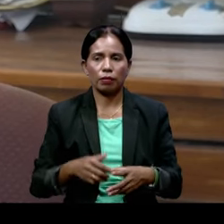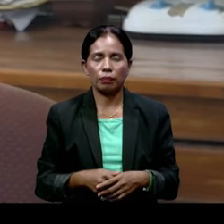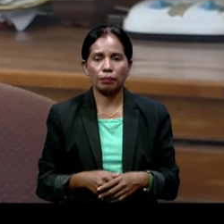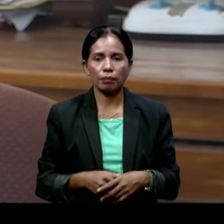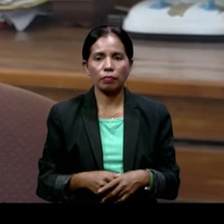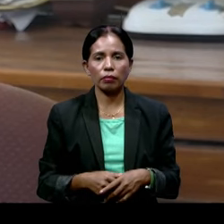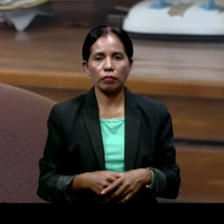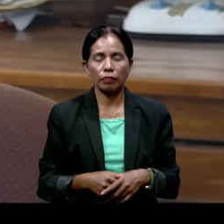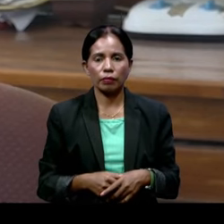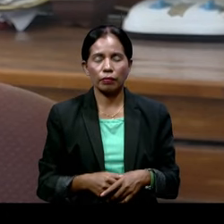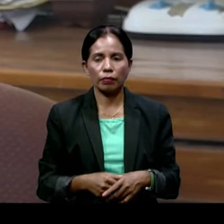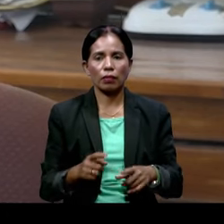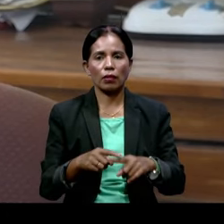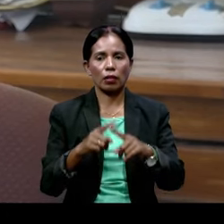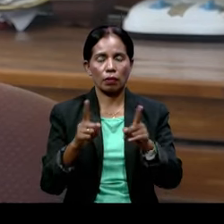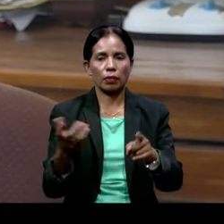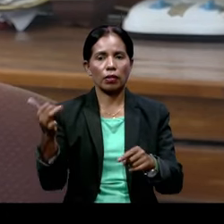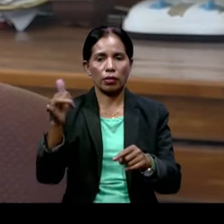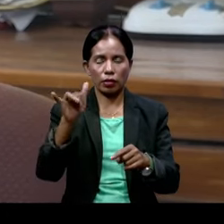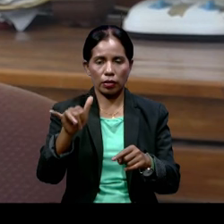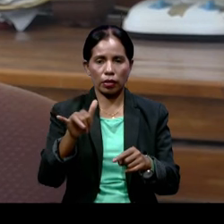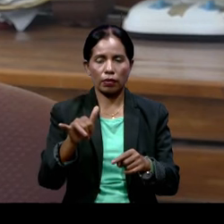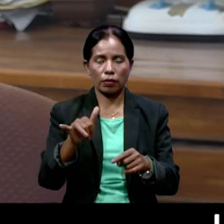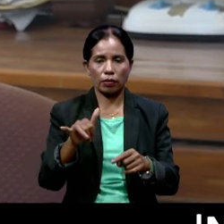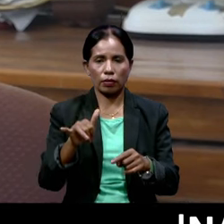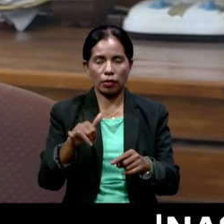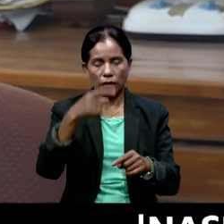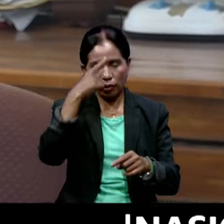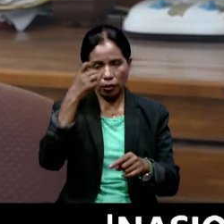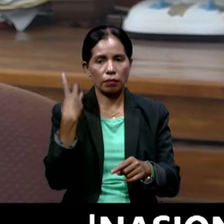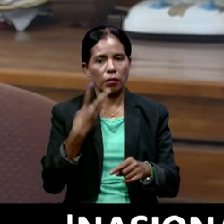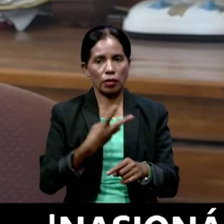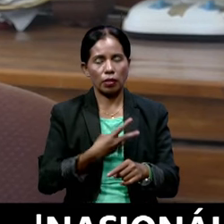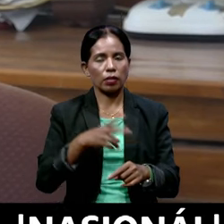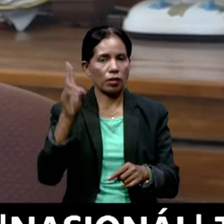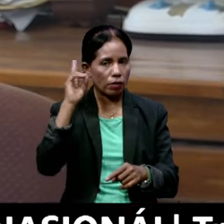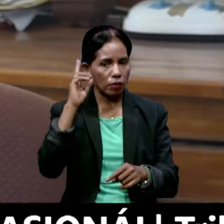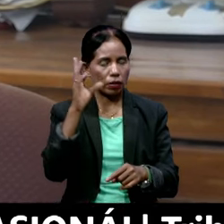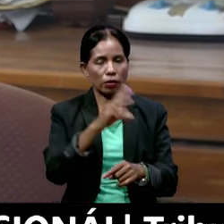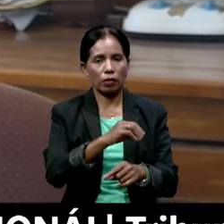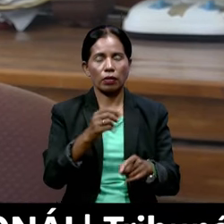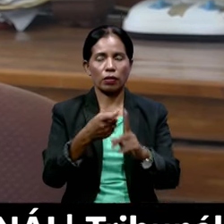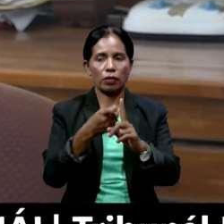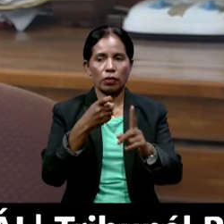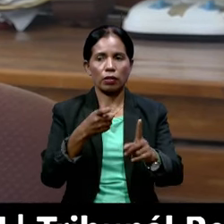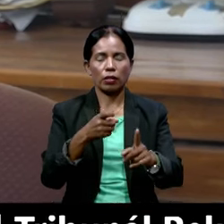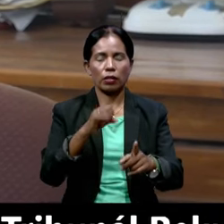Mas sektor ida nebe abandonado. Tamba ita rona liu Banco Mundial, ita rona liu